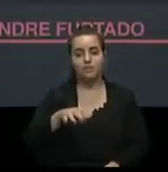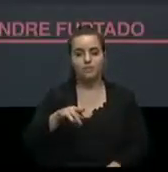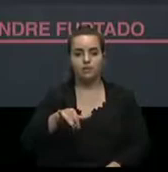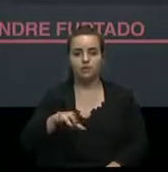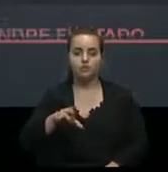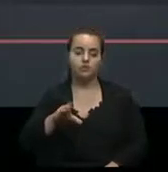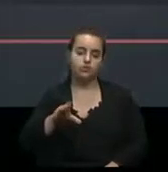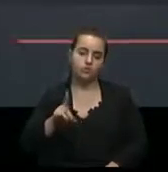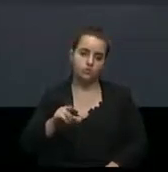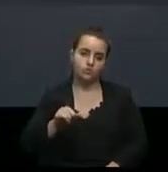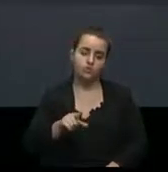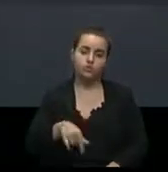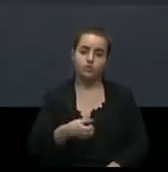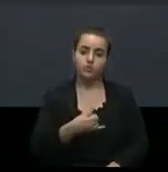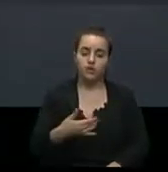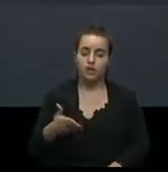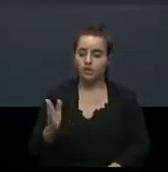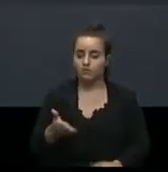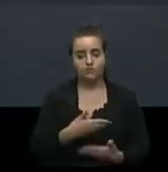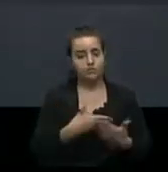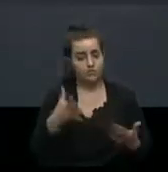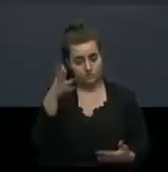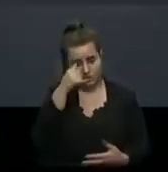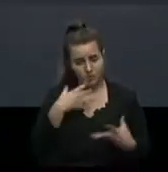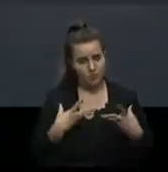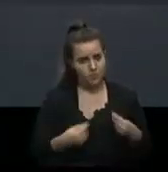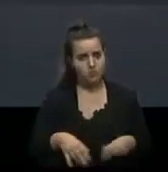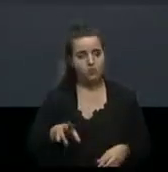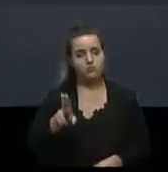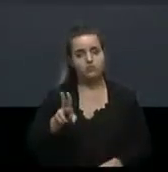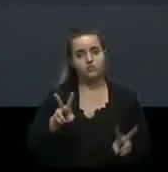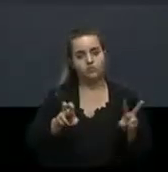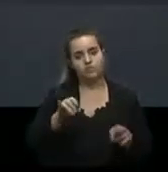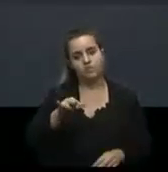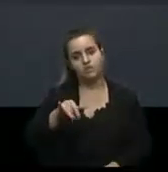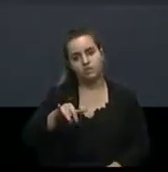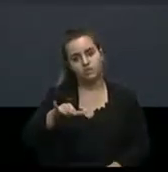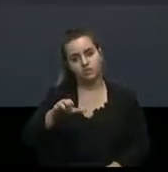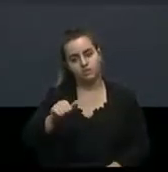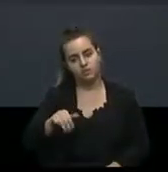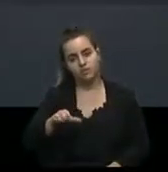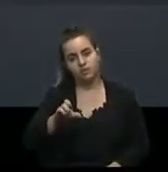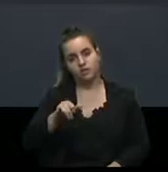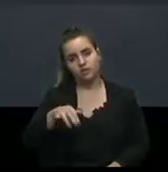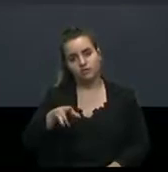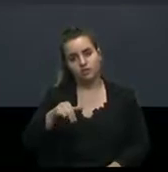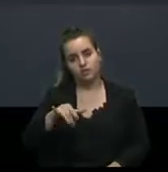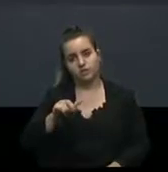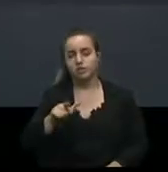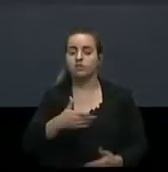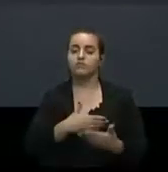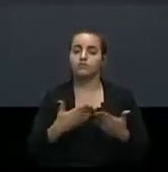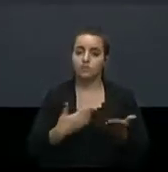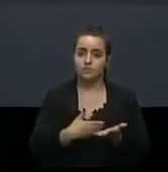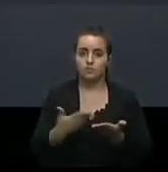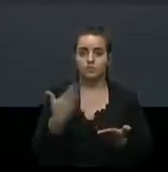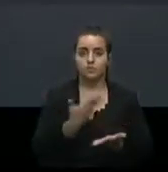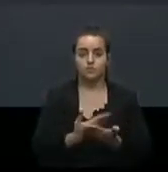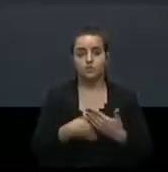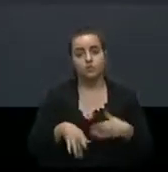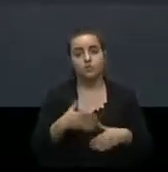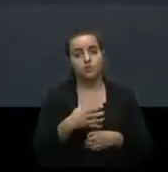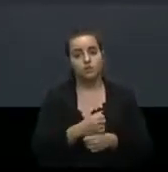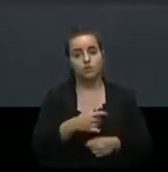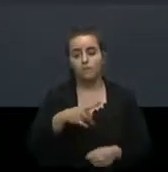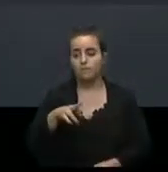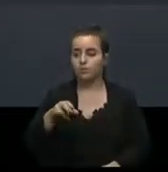quantitativos. Agora você já aprendeu bastante sobre estatística inferencial. Vamos lembrar? Você iniciou esse estudo com os cálculos de